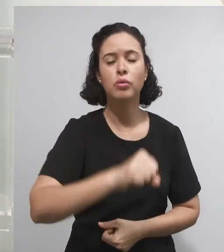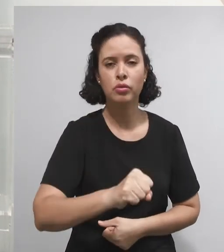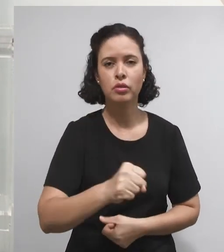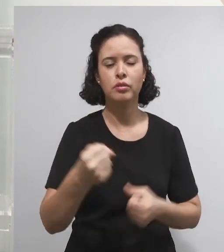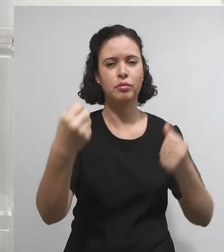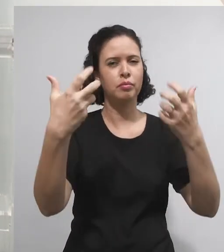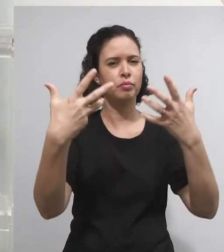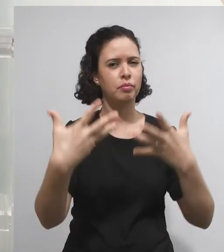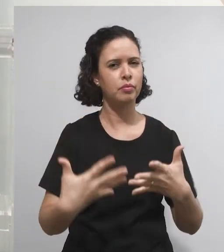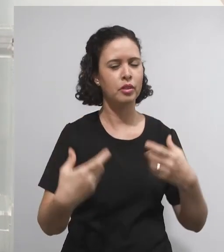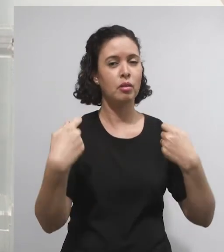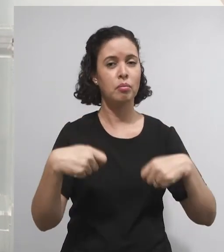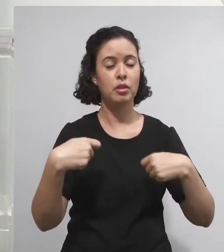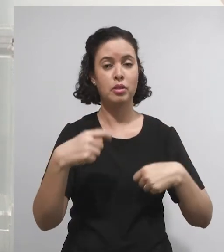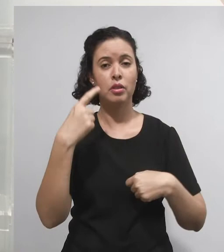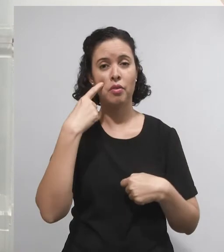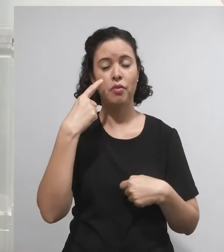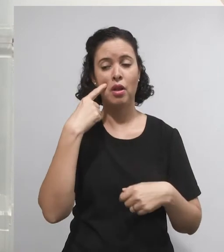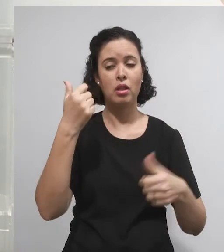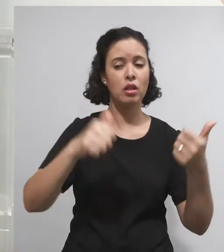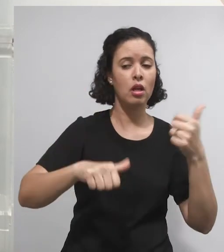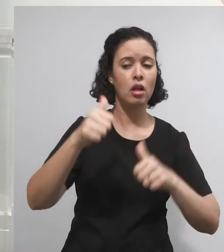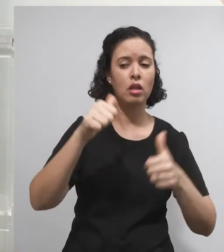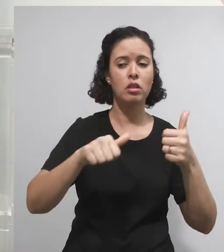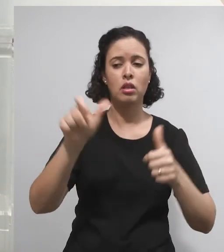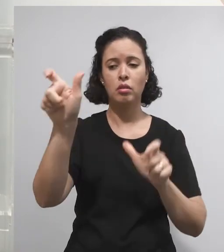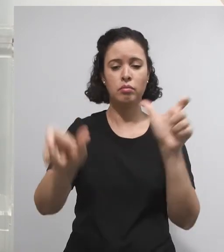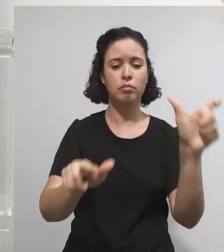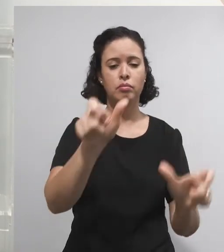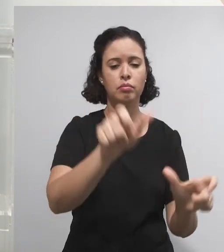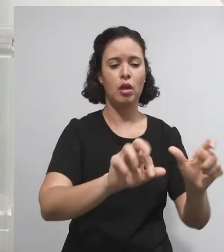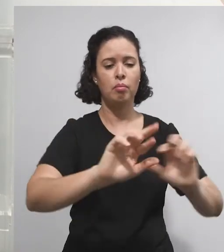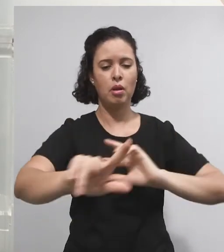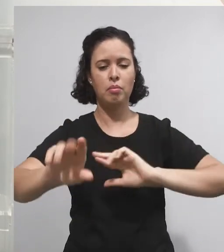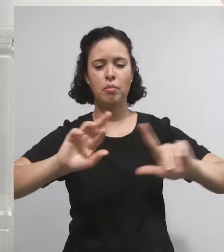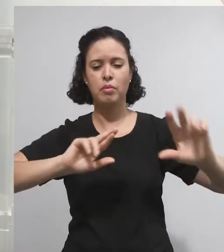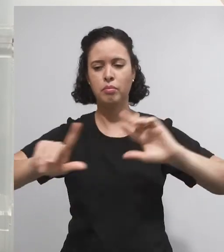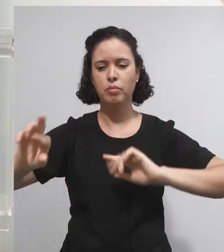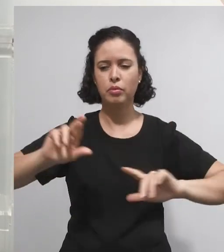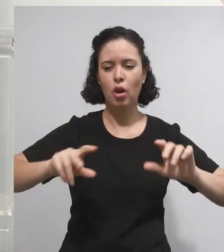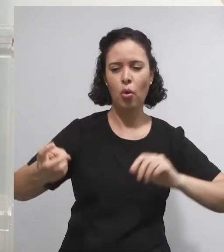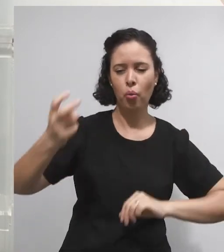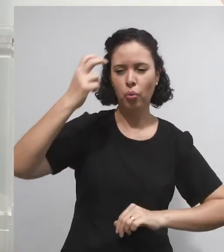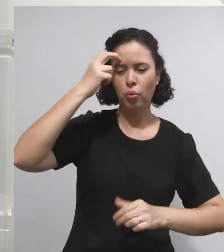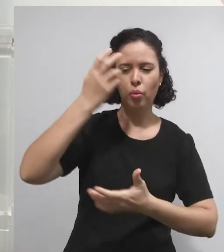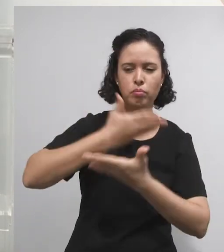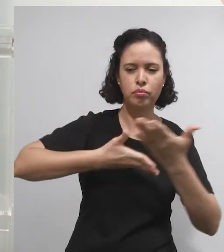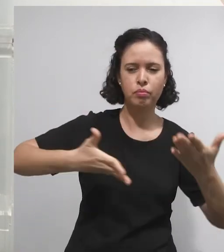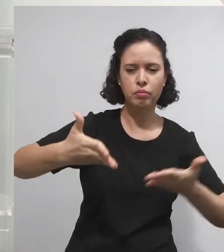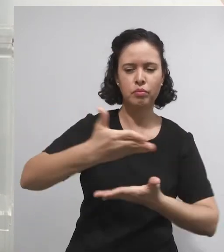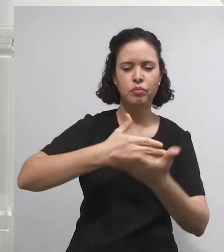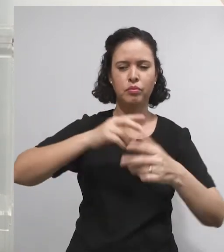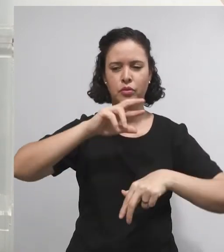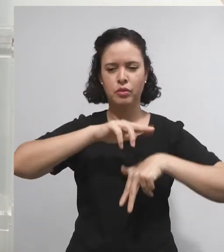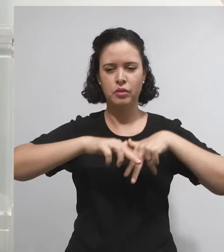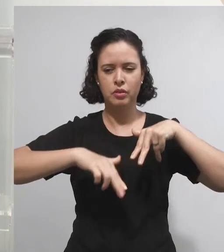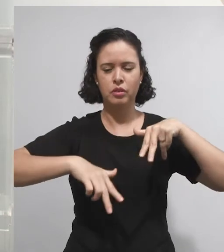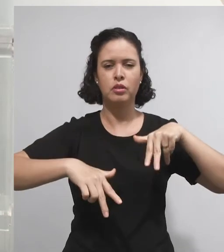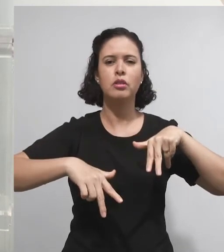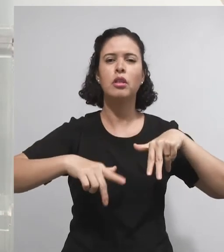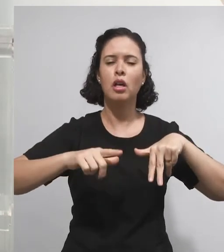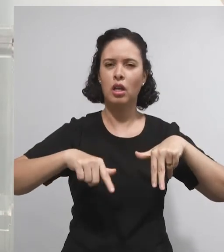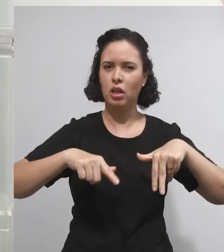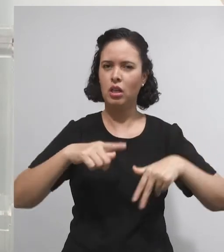que considerar a multiplicidade do ser humano, a complexidade de cultura, o multiculturalismo, a diversidade,